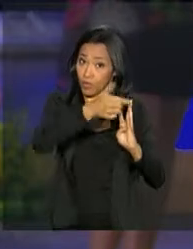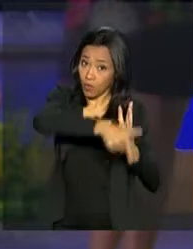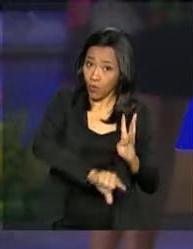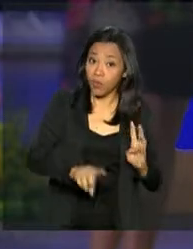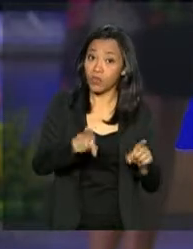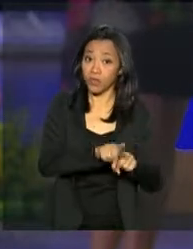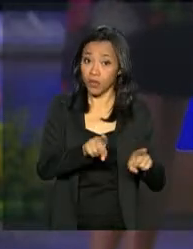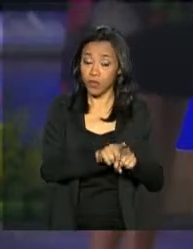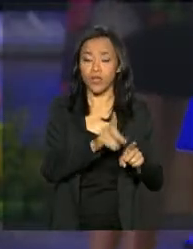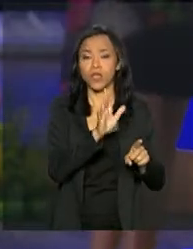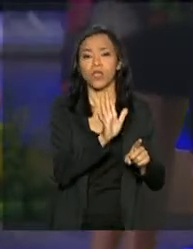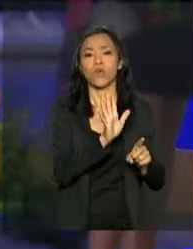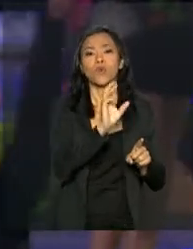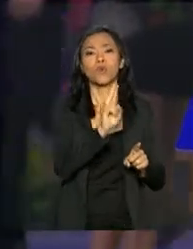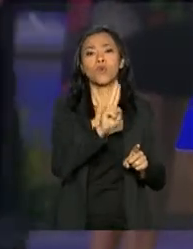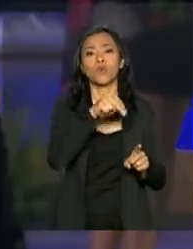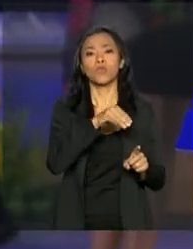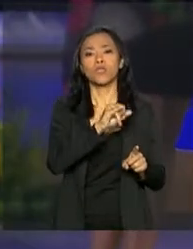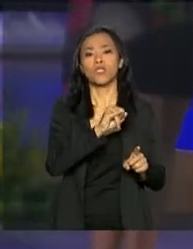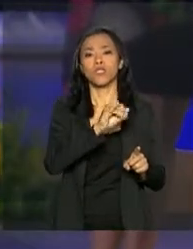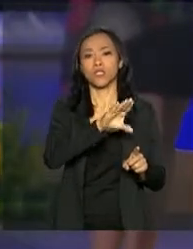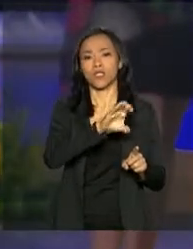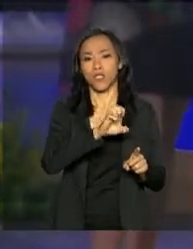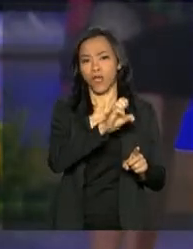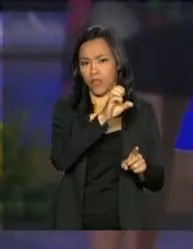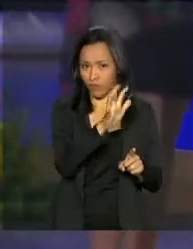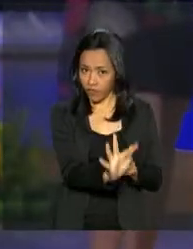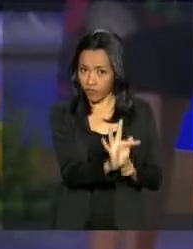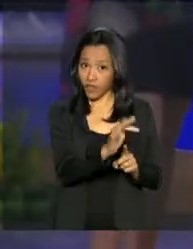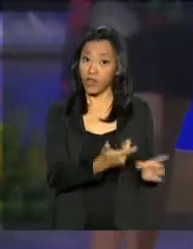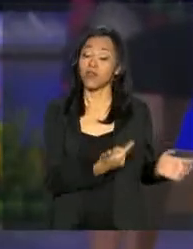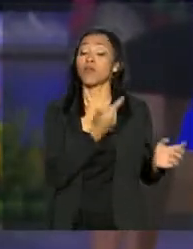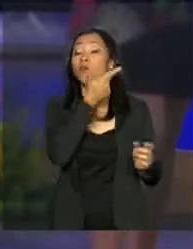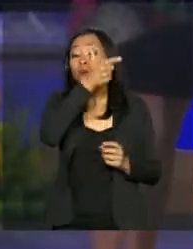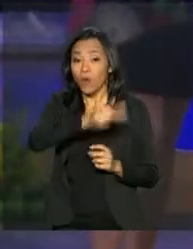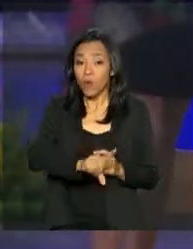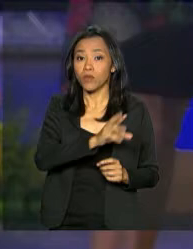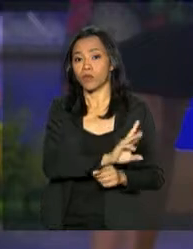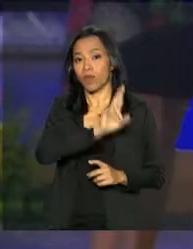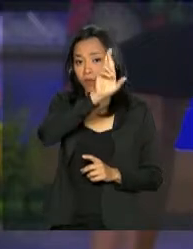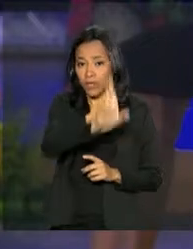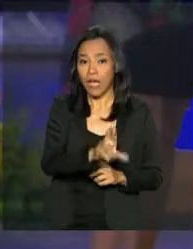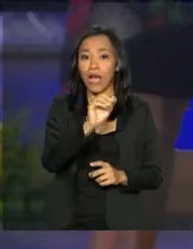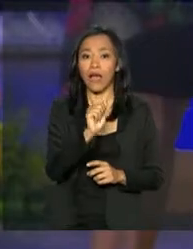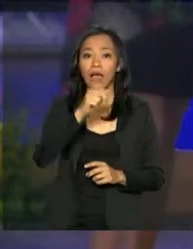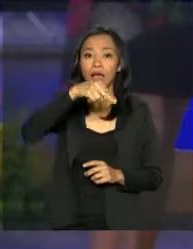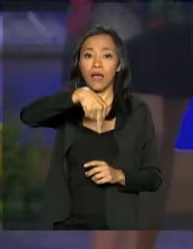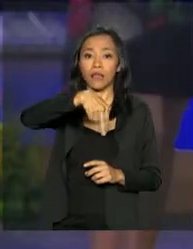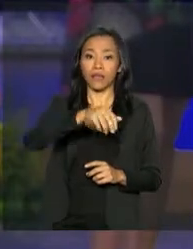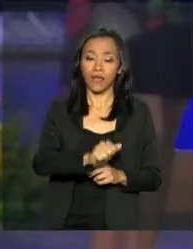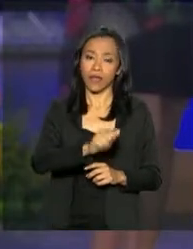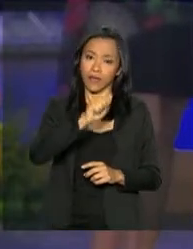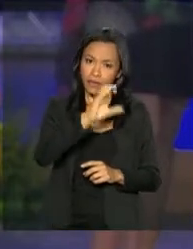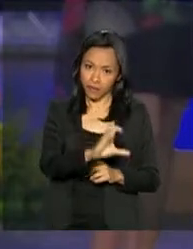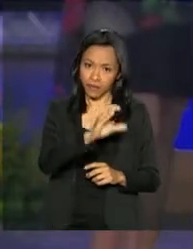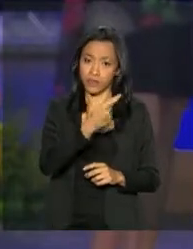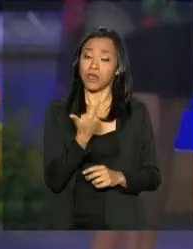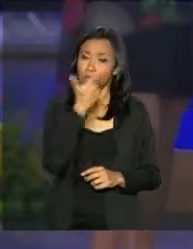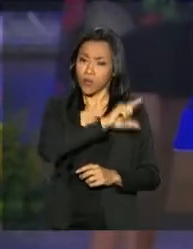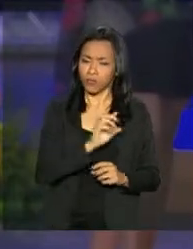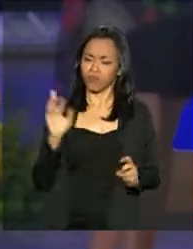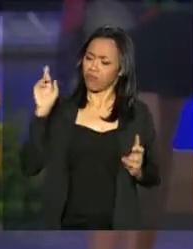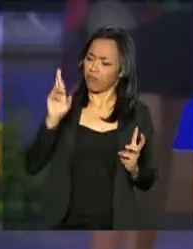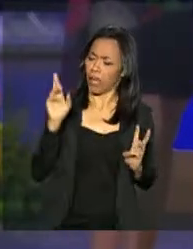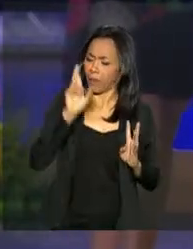Nações Unidas para a Infância, a Unicef, a Agência Nacional de Aviação Civil, a ANAC, e a Pajé Mapulu Luca Maiorá. A